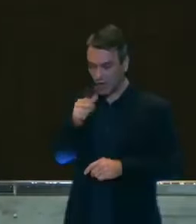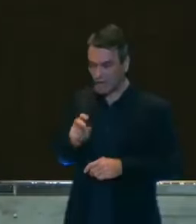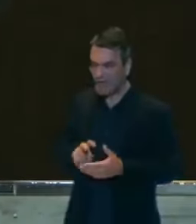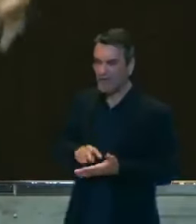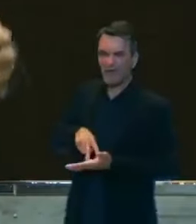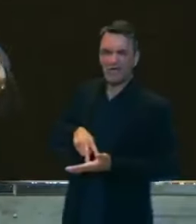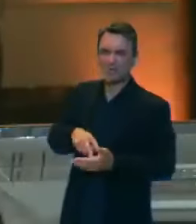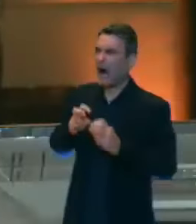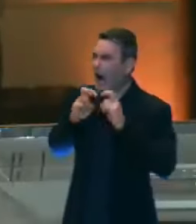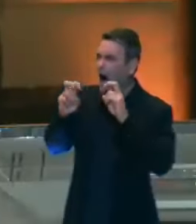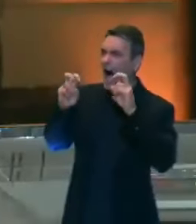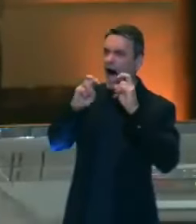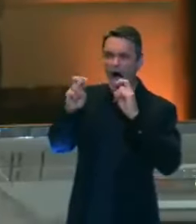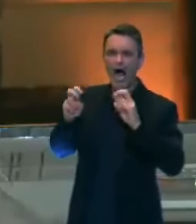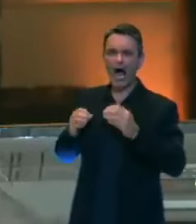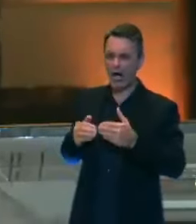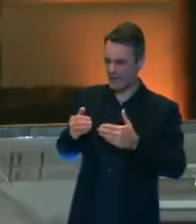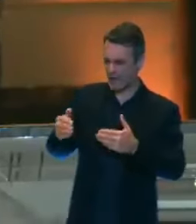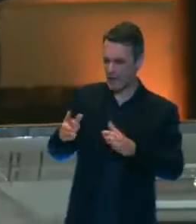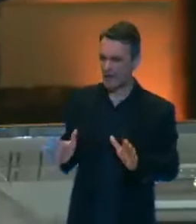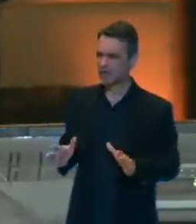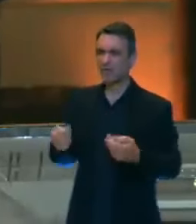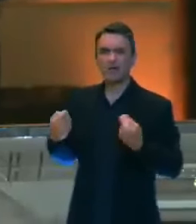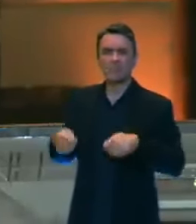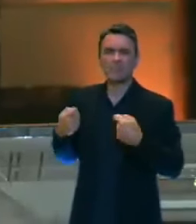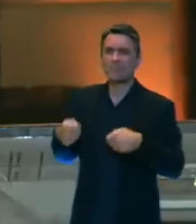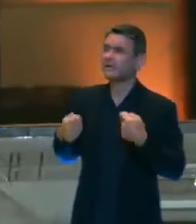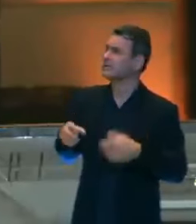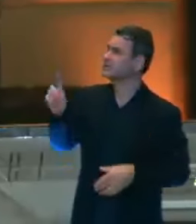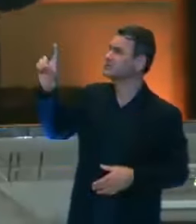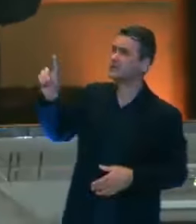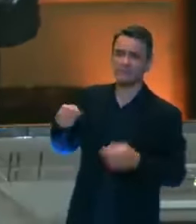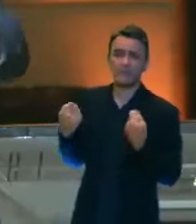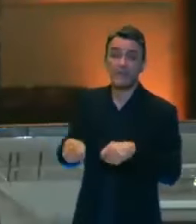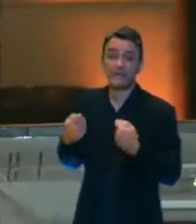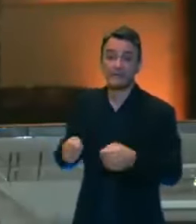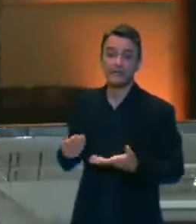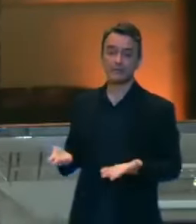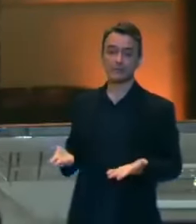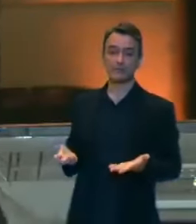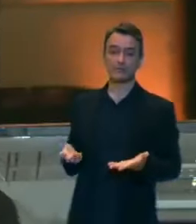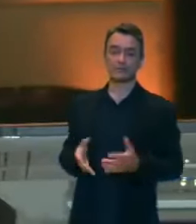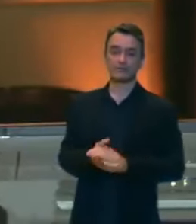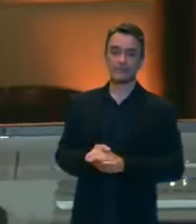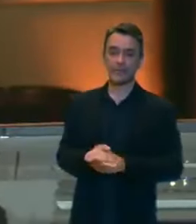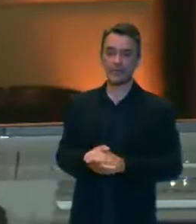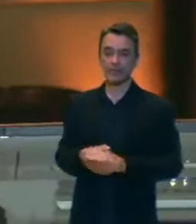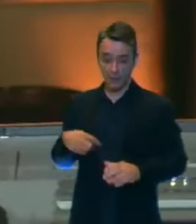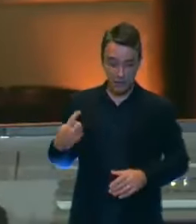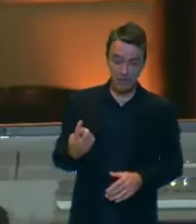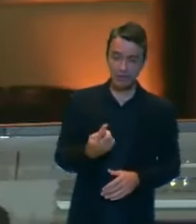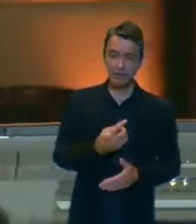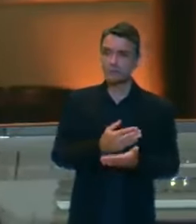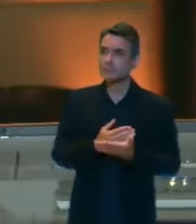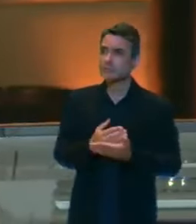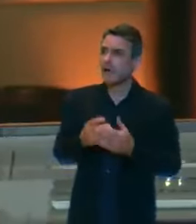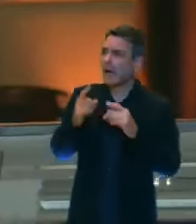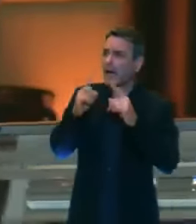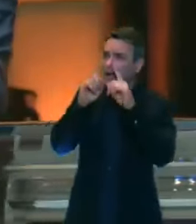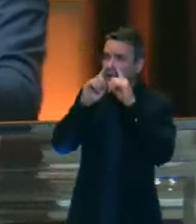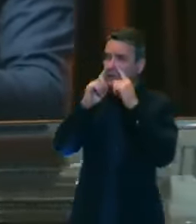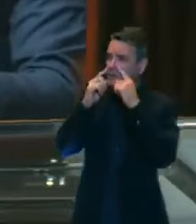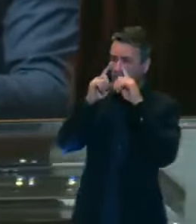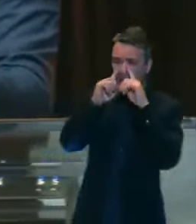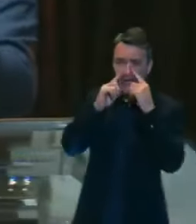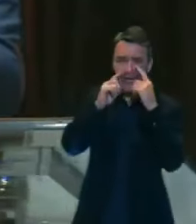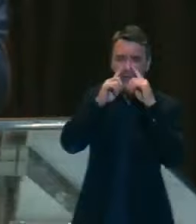sai e vem à frente dizendo: eu preciso de Deus, eu preciso de Deus. E nós começamos a chorar naquele lugar, porque nós